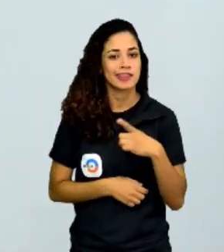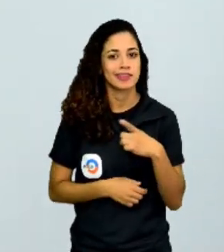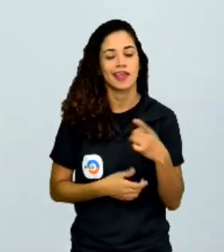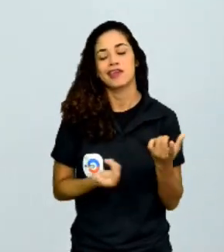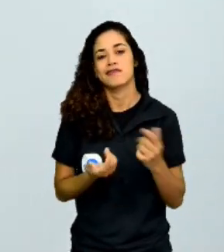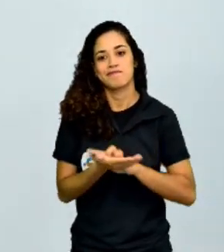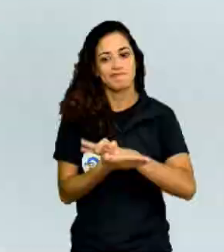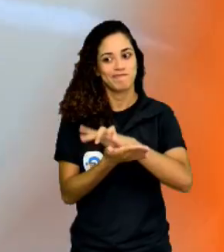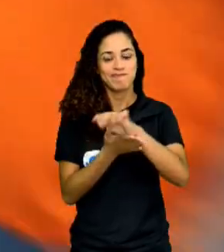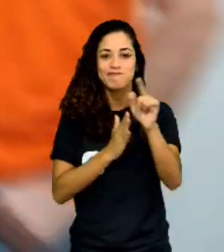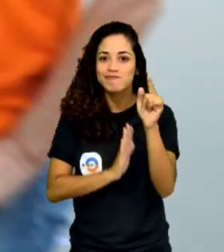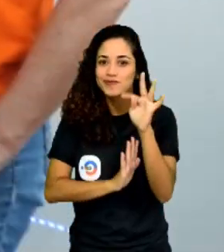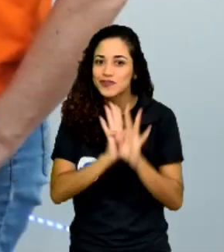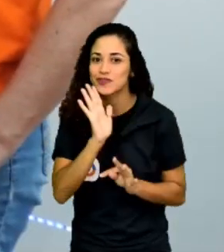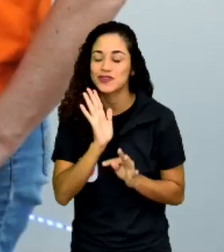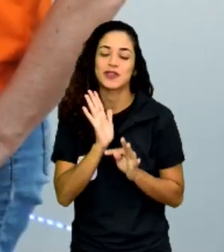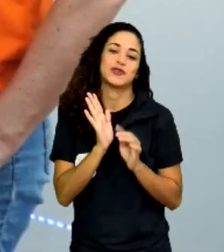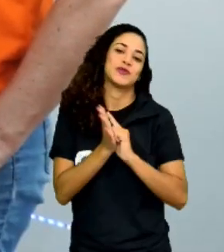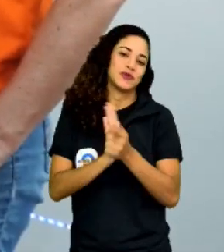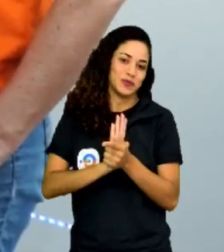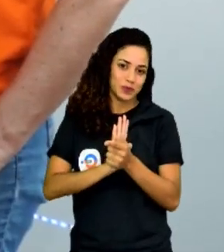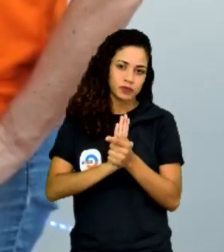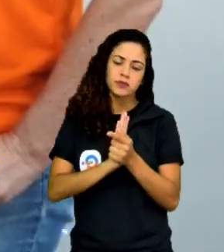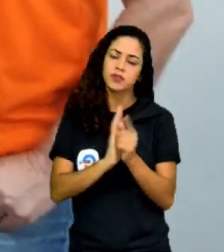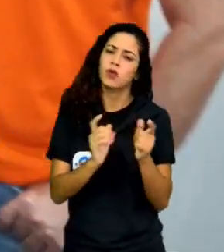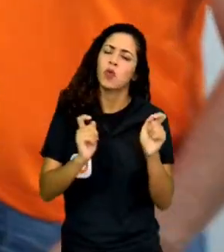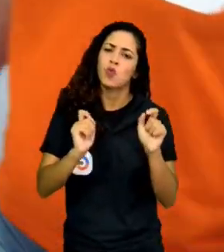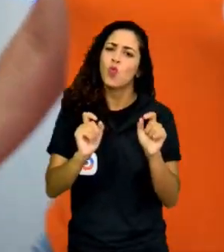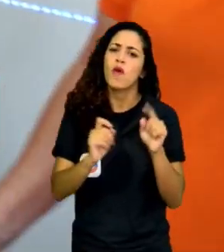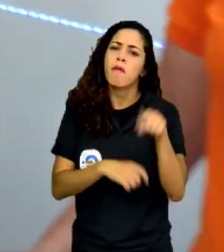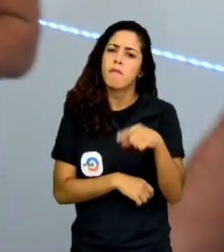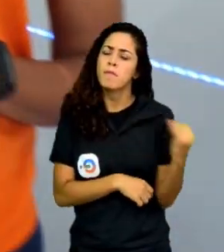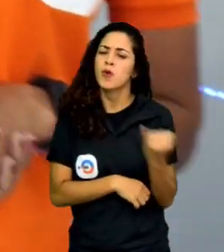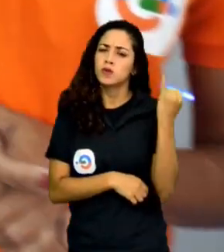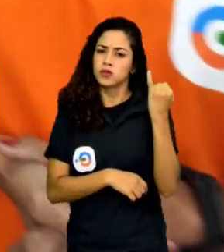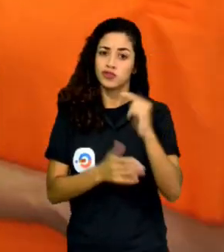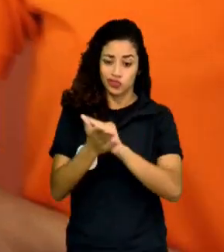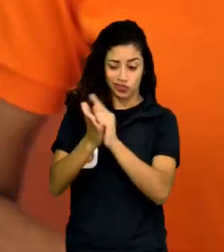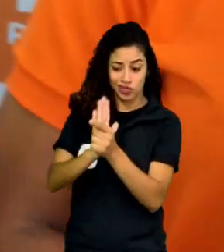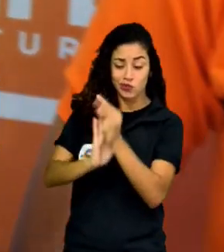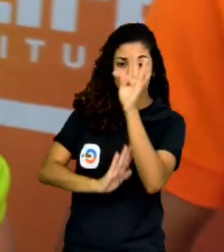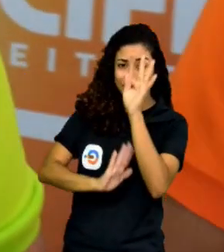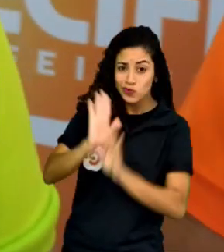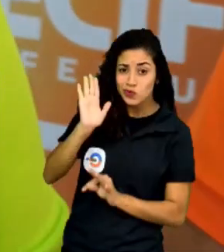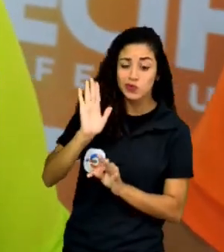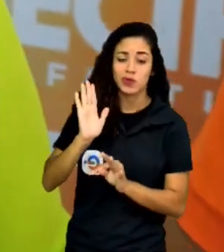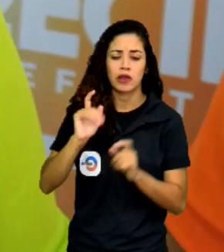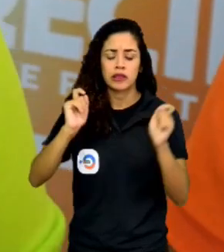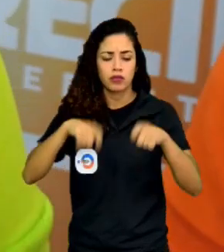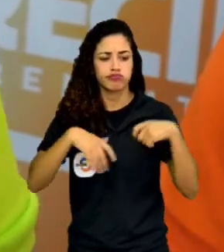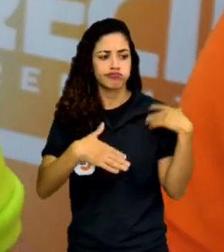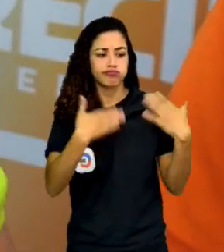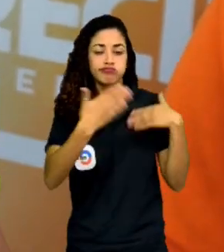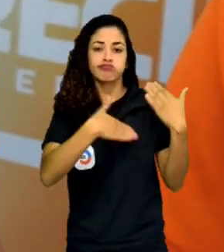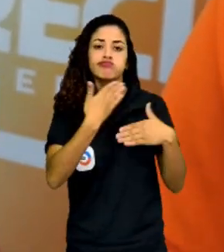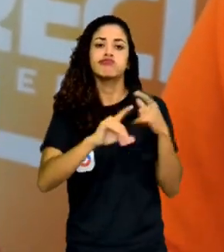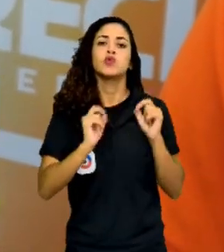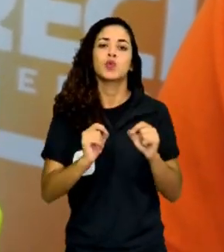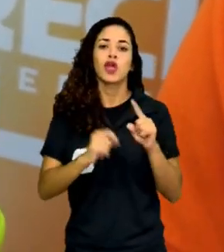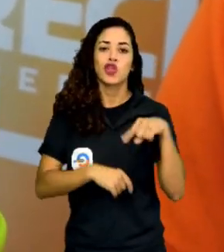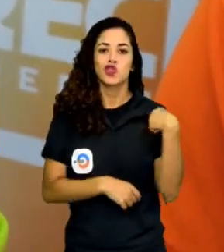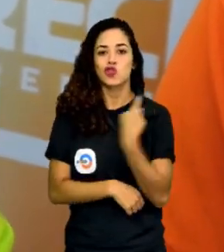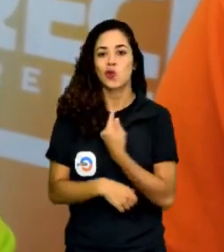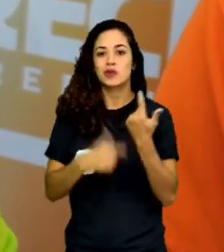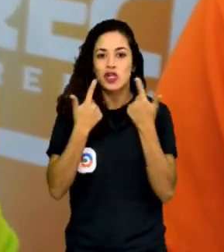gêneros textuais. Sabe o que é importante? Com os gêneros textuais, desenvolvemos nossa